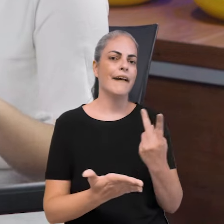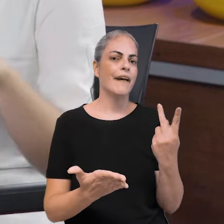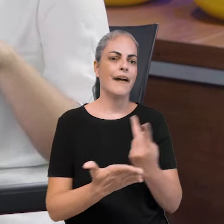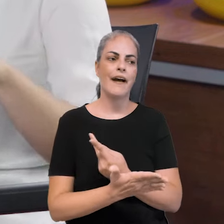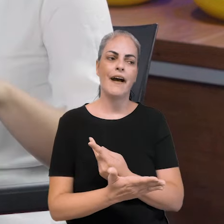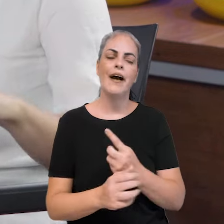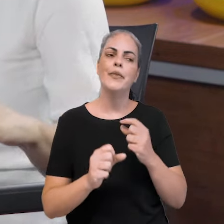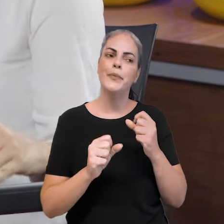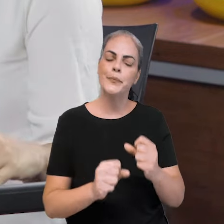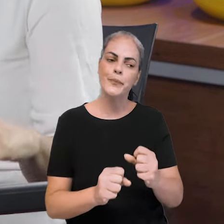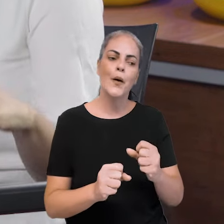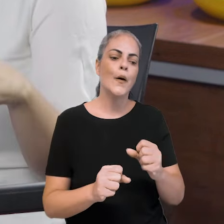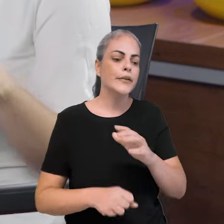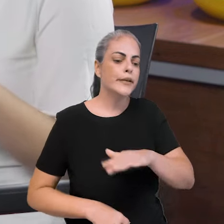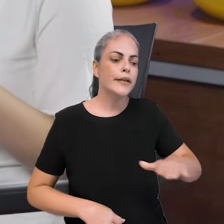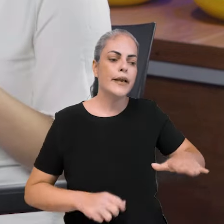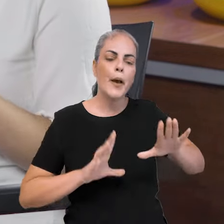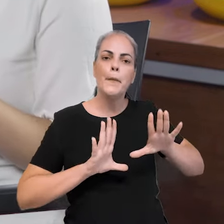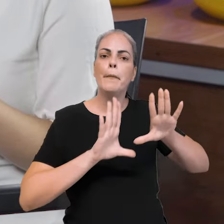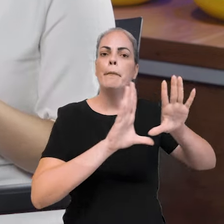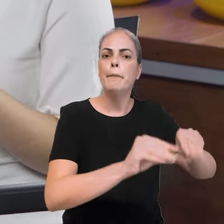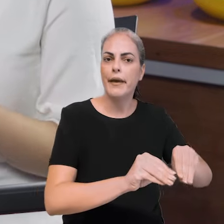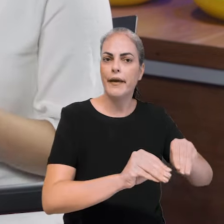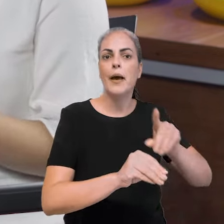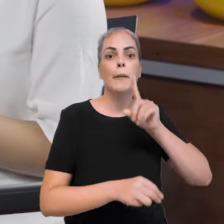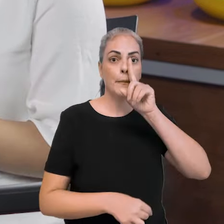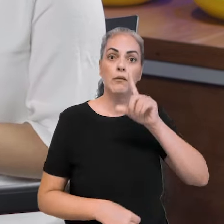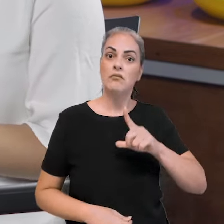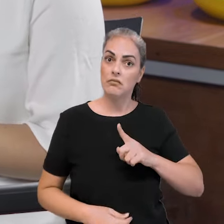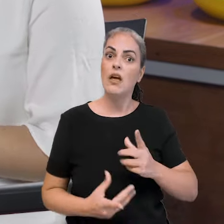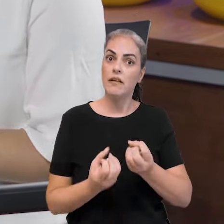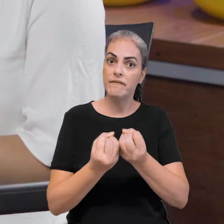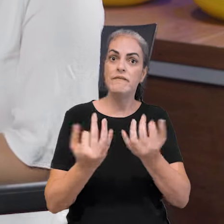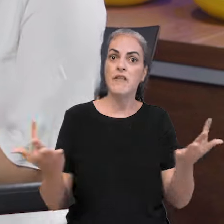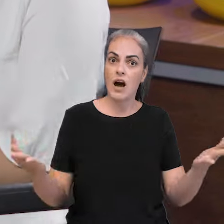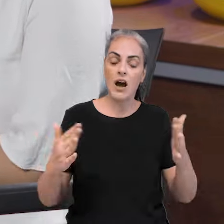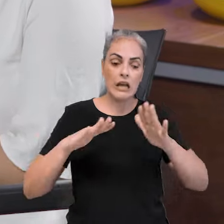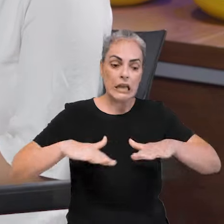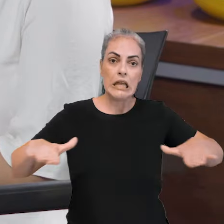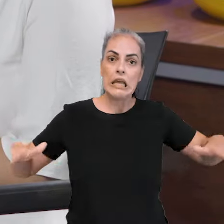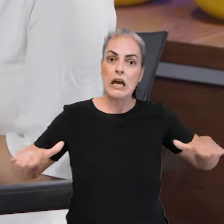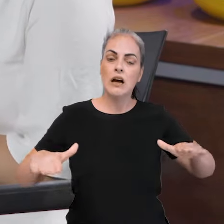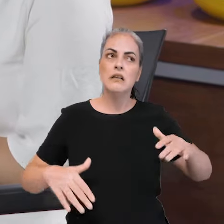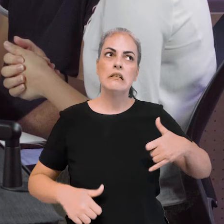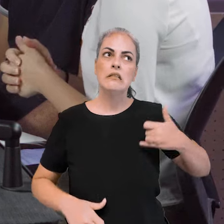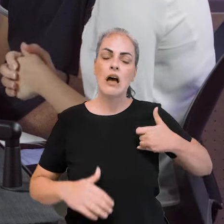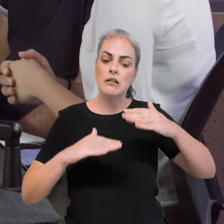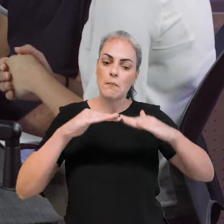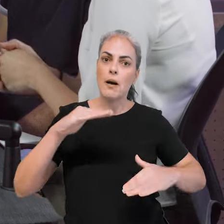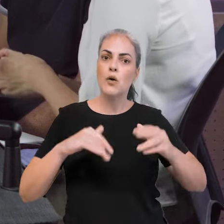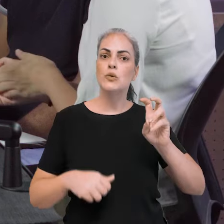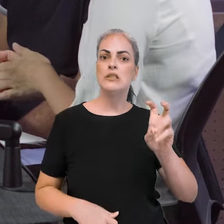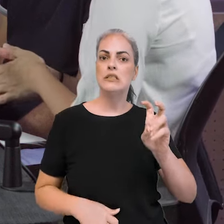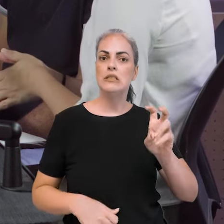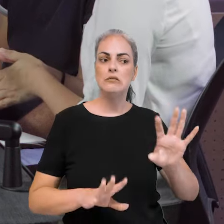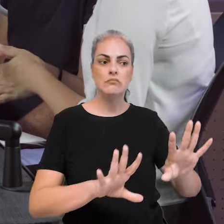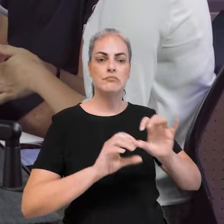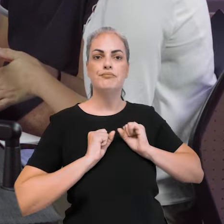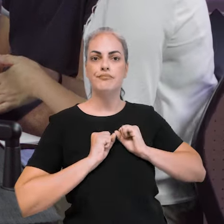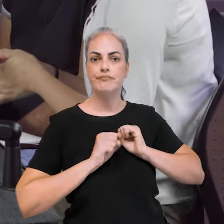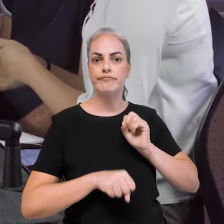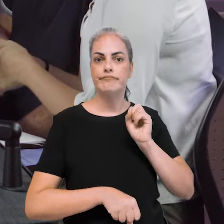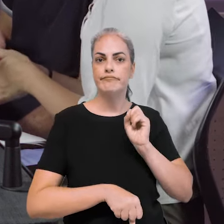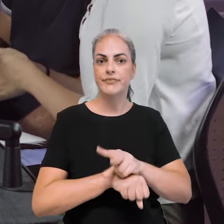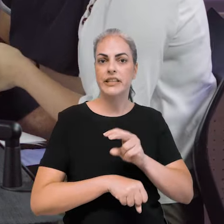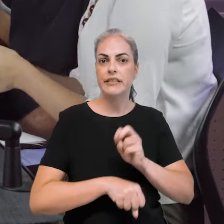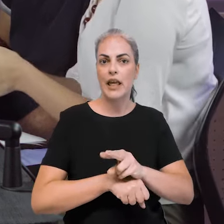equivocada, que possa estar ao alcance de crianças. Nós temos muitas intoxicações em menores de 5 anos. Então, é muito importante